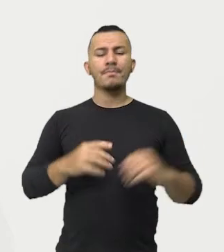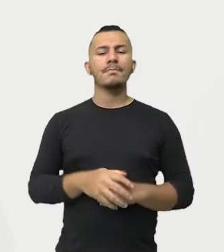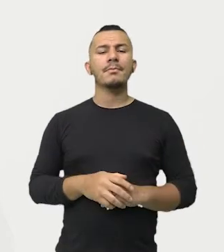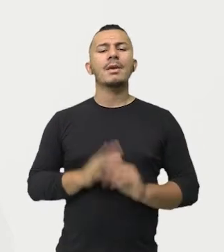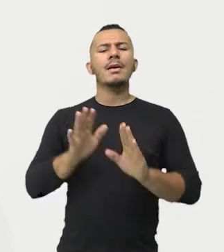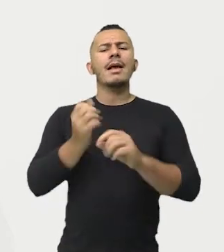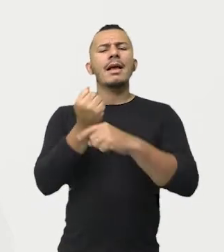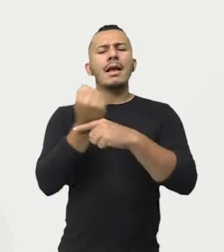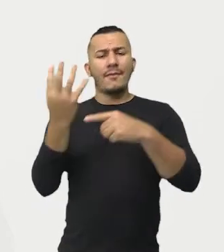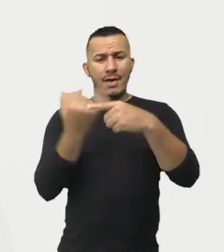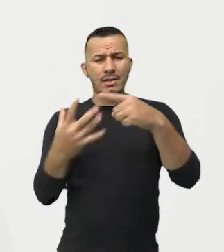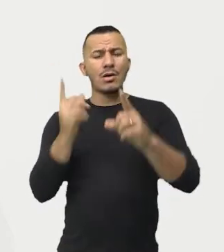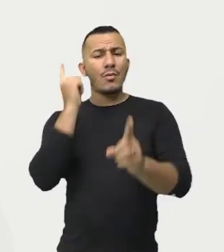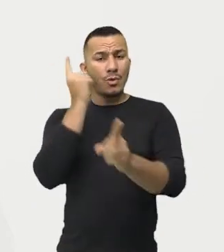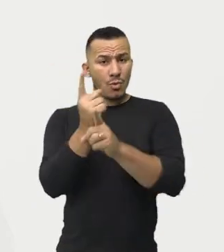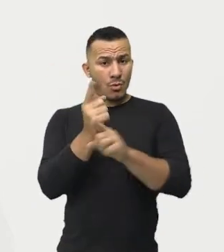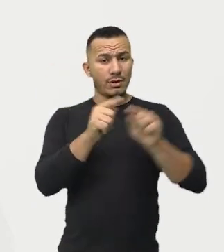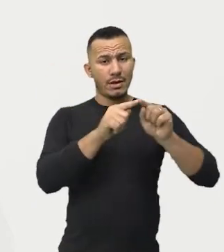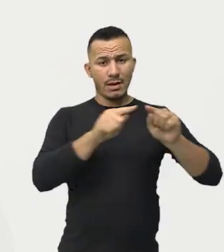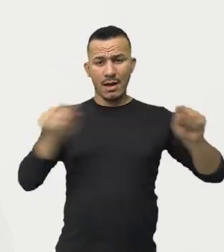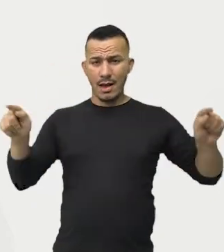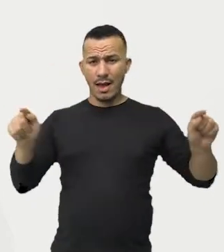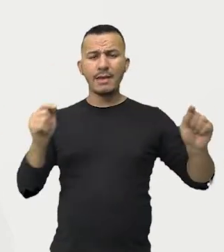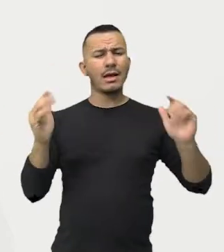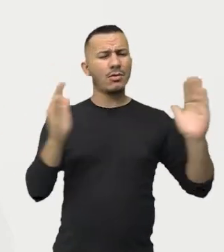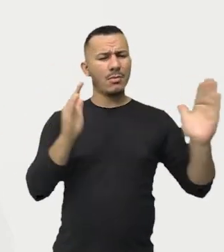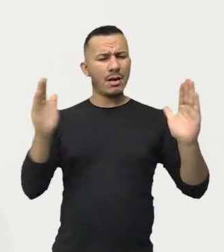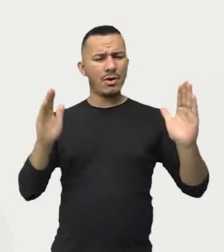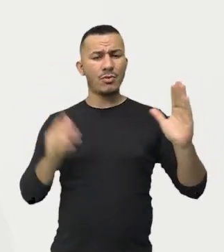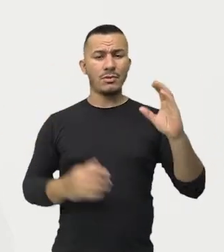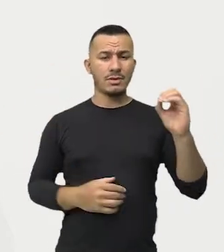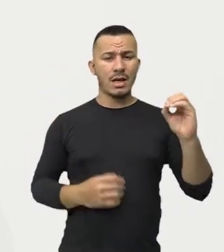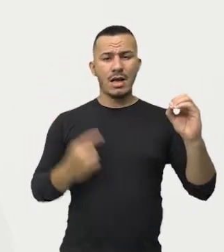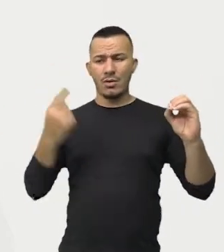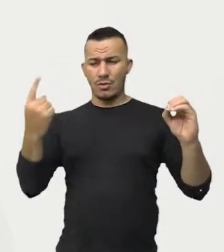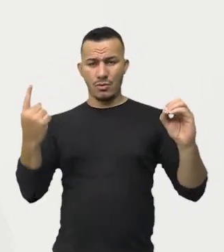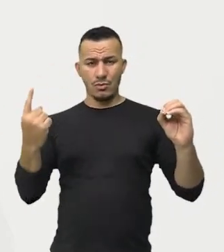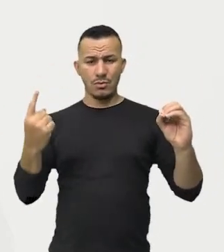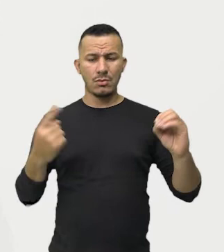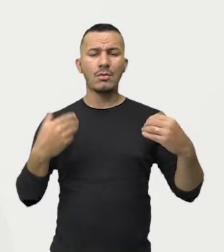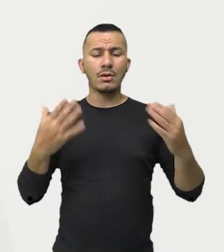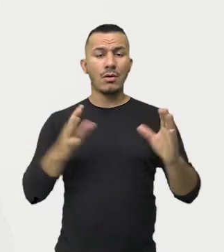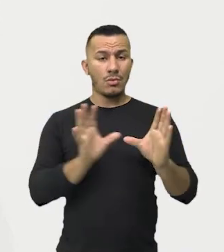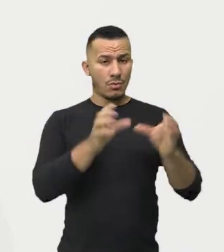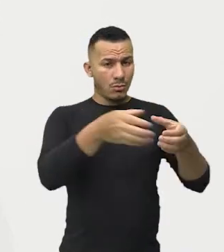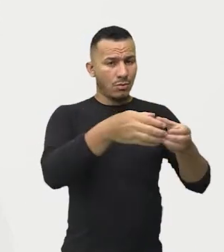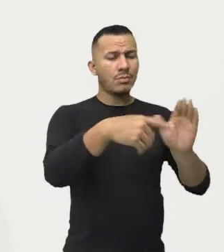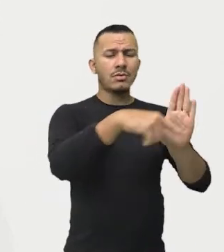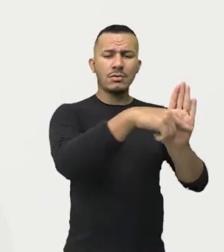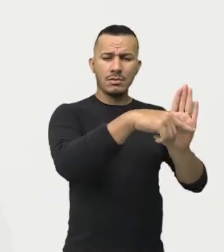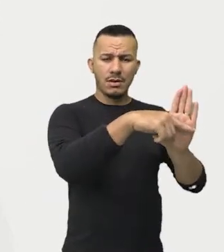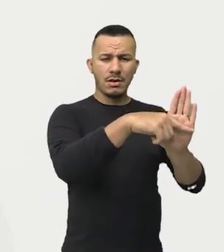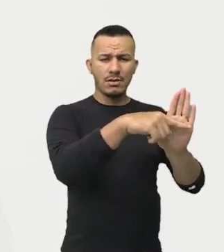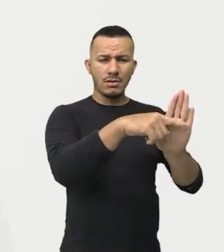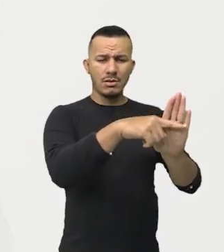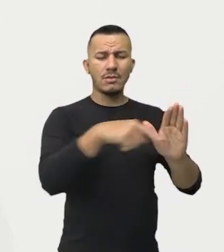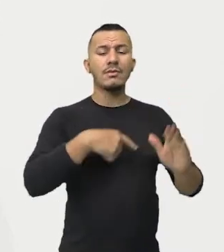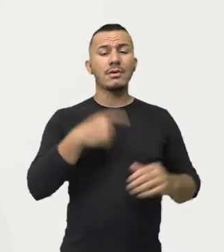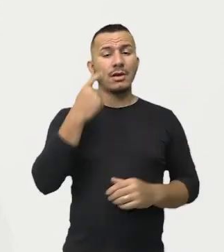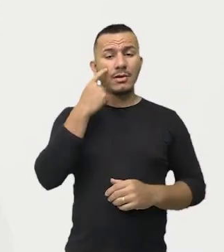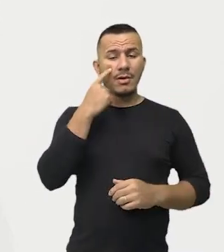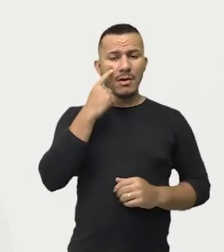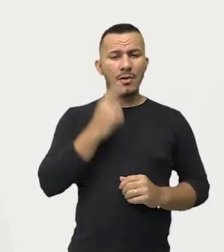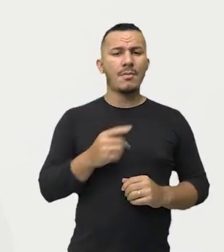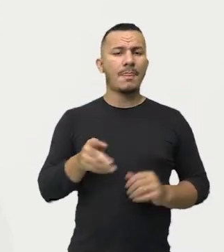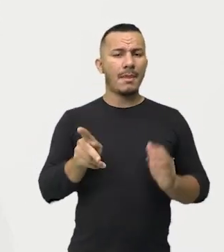entre 0 e 1, tá, pessoal? Agora observa o seguinte, ó, por ser negativo, ela vai estar no intervalo aqui, ó,